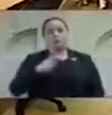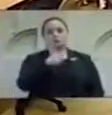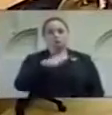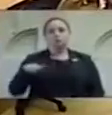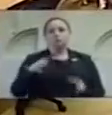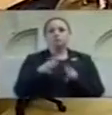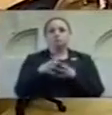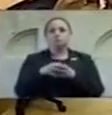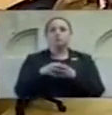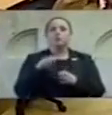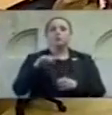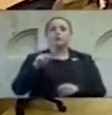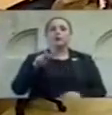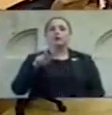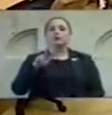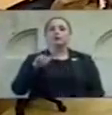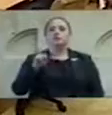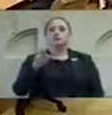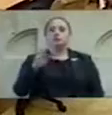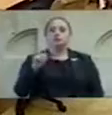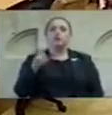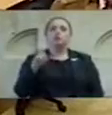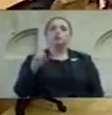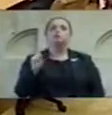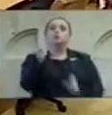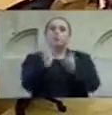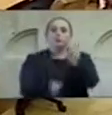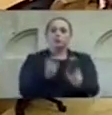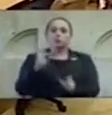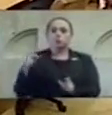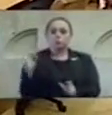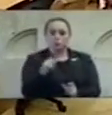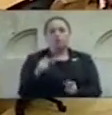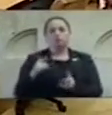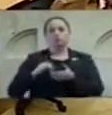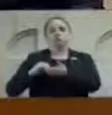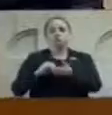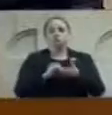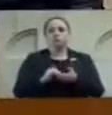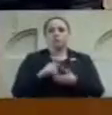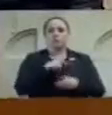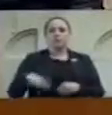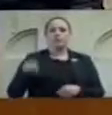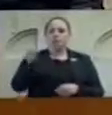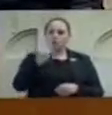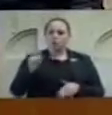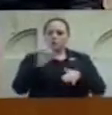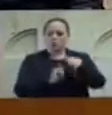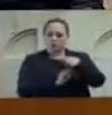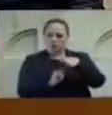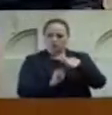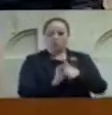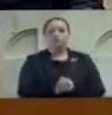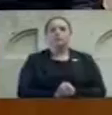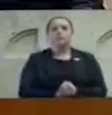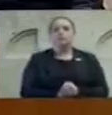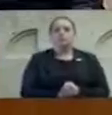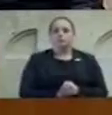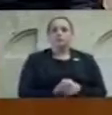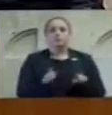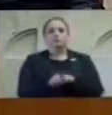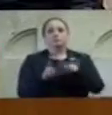novo membro do STF teve o apoio dos advogados. Para a Ordem, a advocacia se sente realizada por ter mais